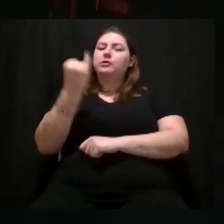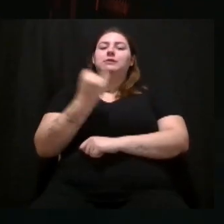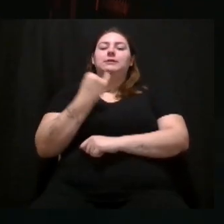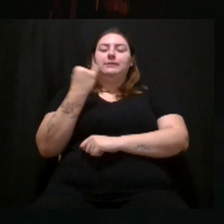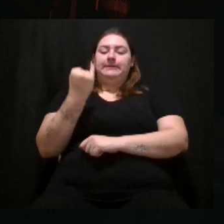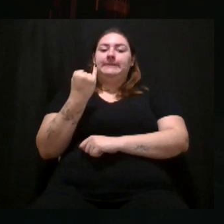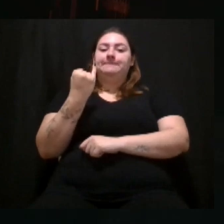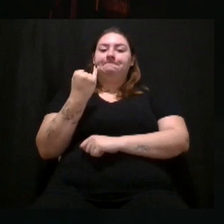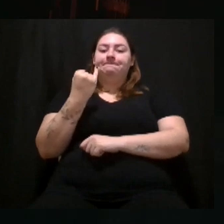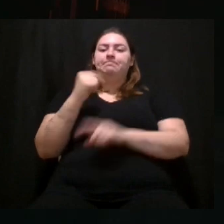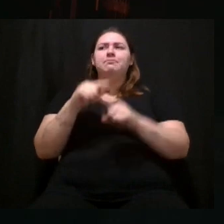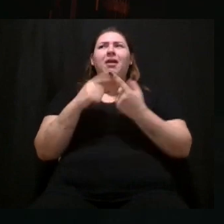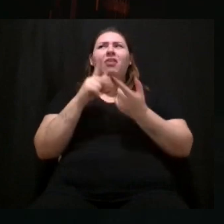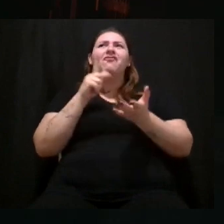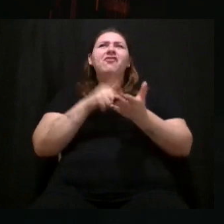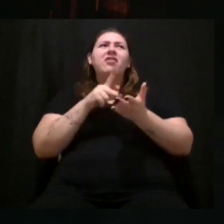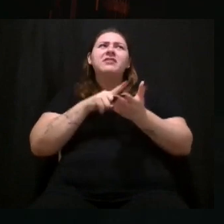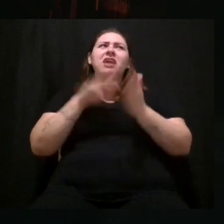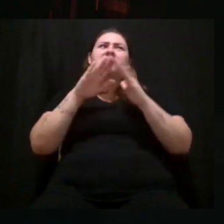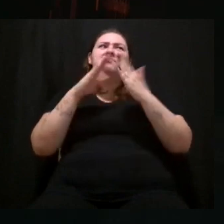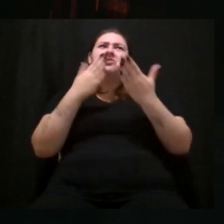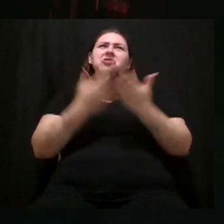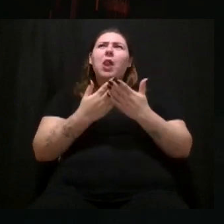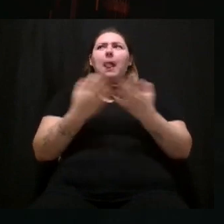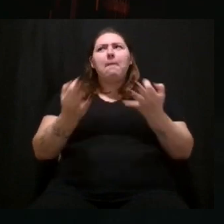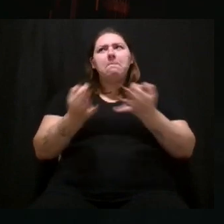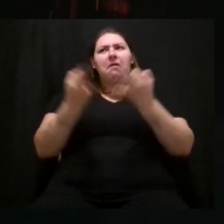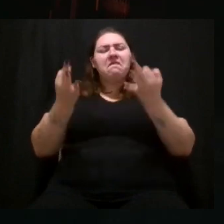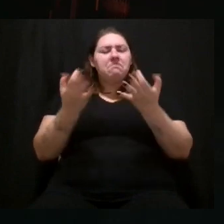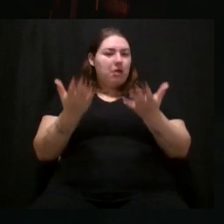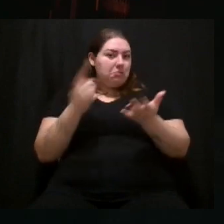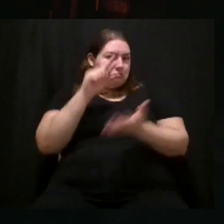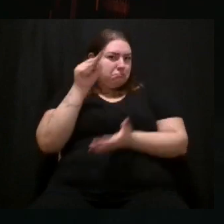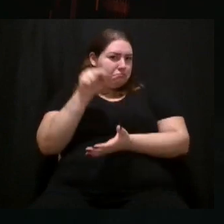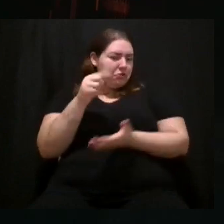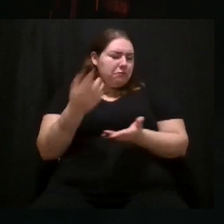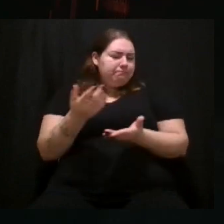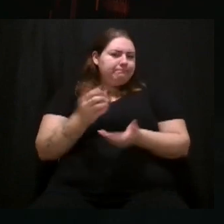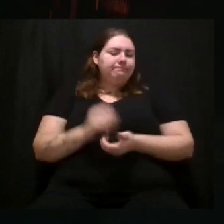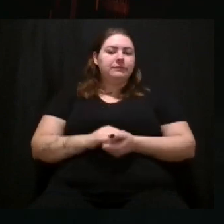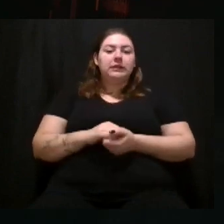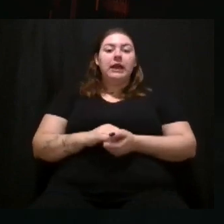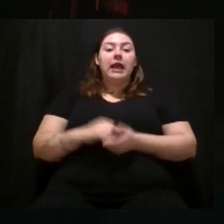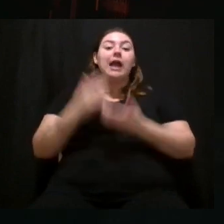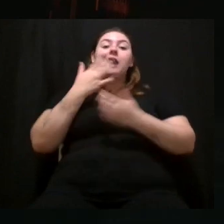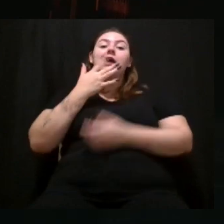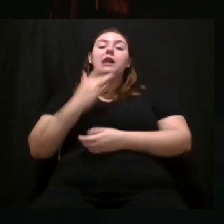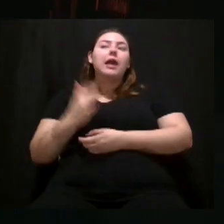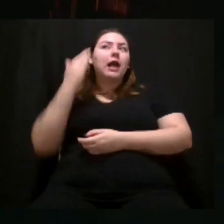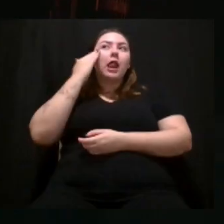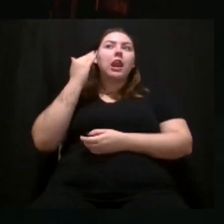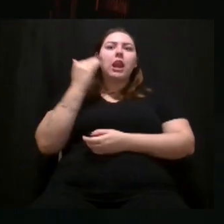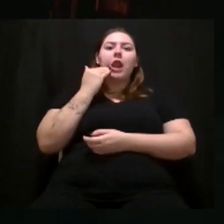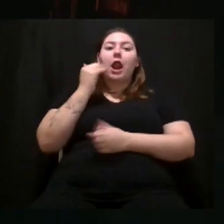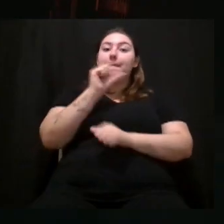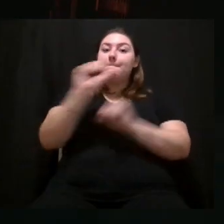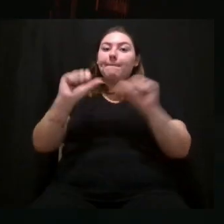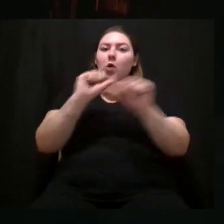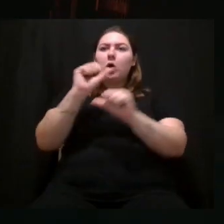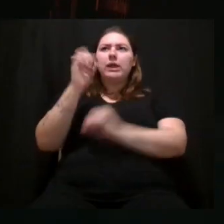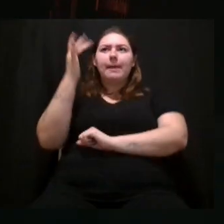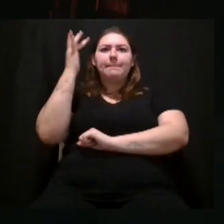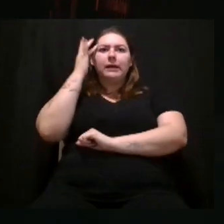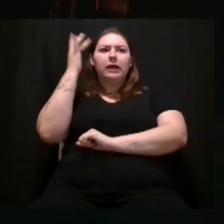será que existe uma escola perfeita? Ao longo da trajetória escolar, crianças e adolescentes mudam, amadurecem e desenvolvem